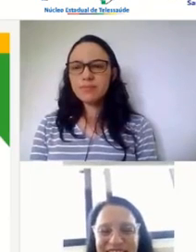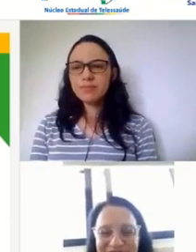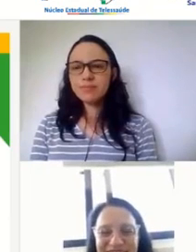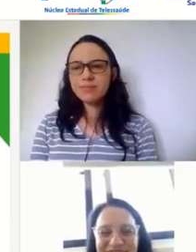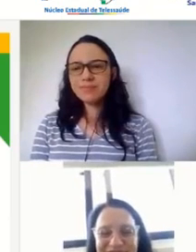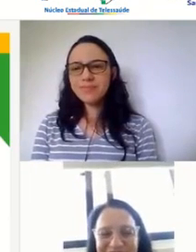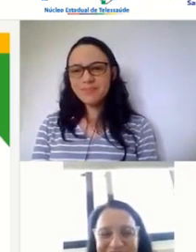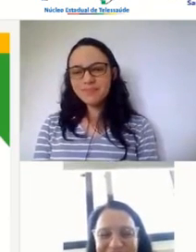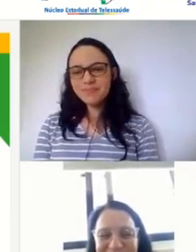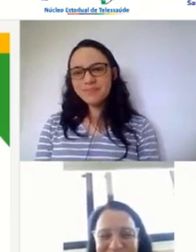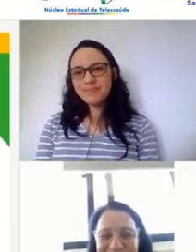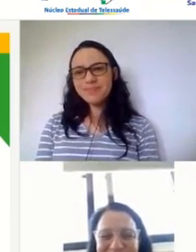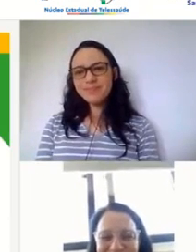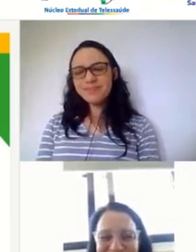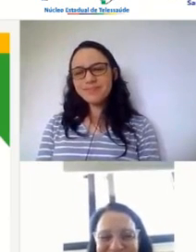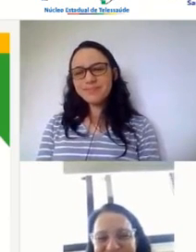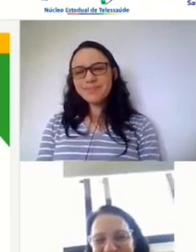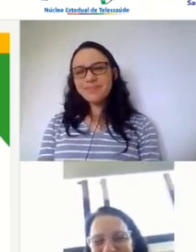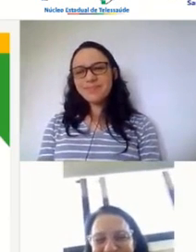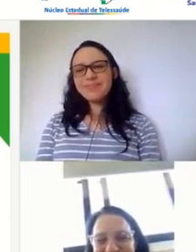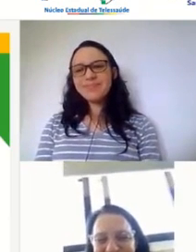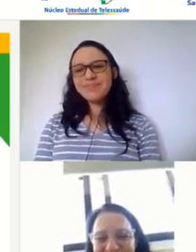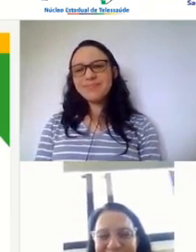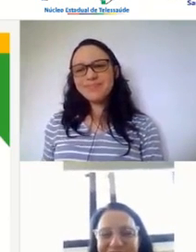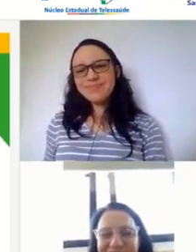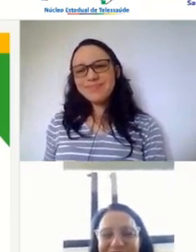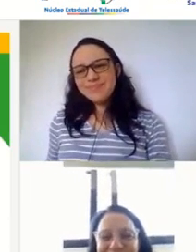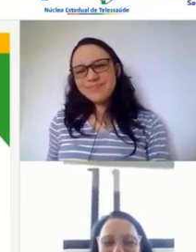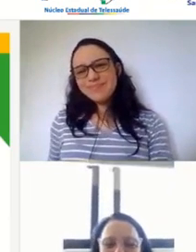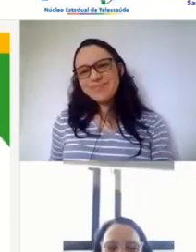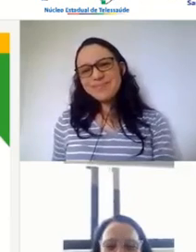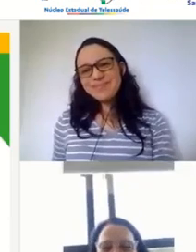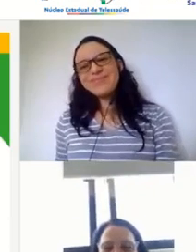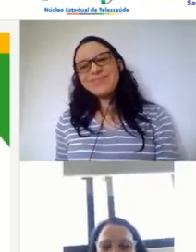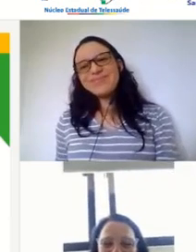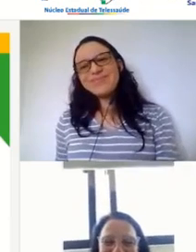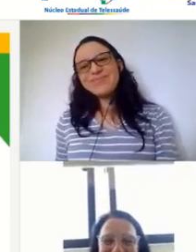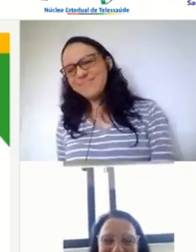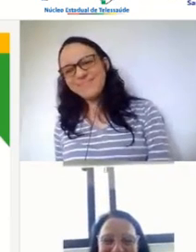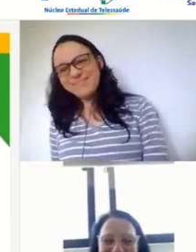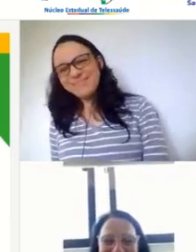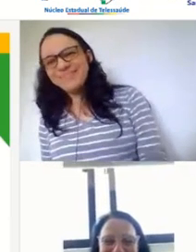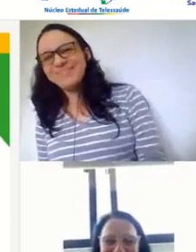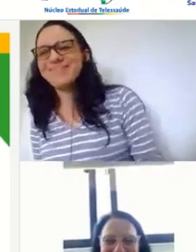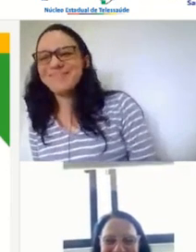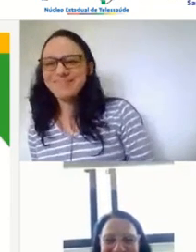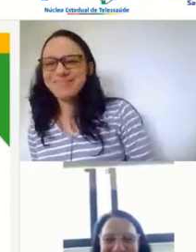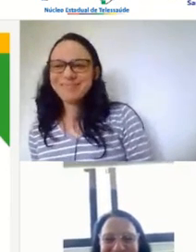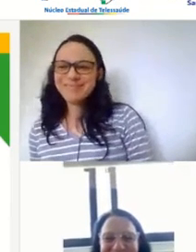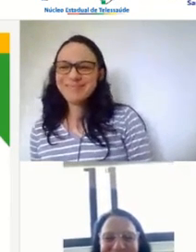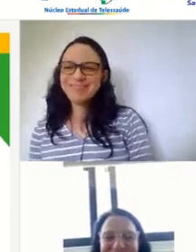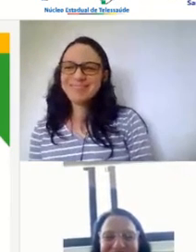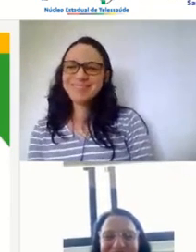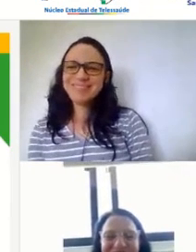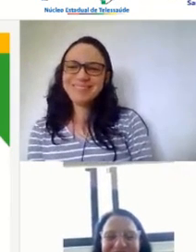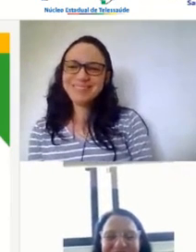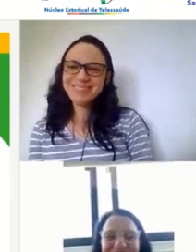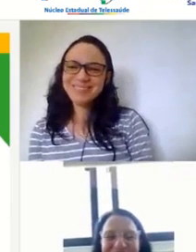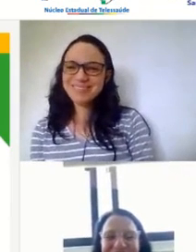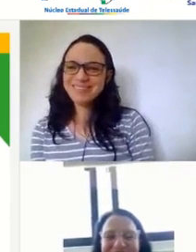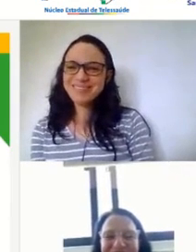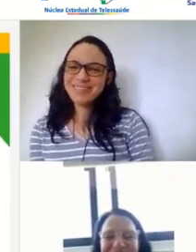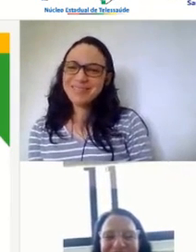já estão eu acho que ela já podem ser oficialmente parece 300 peças e